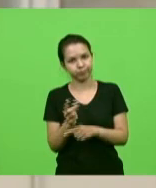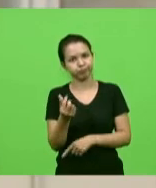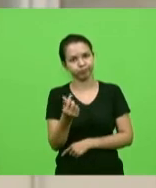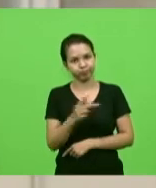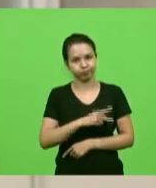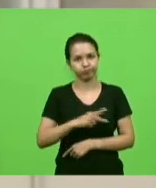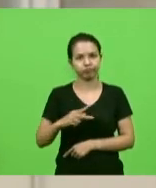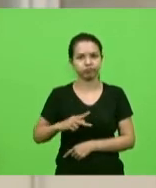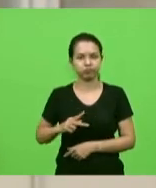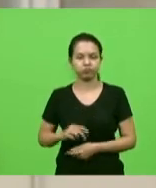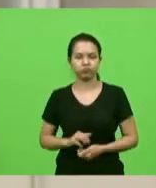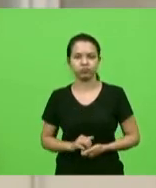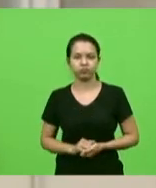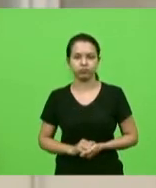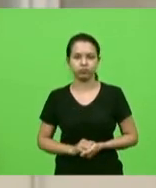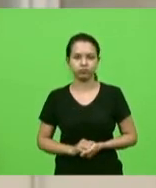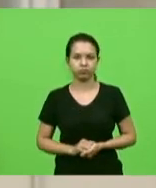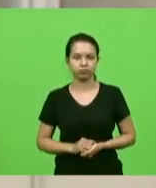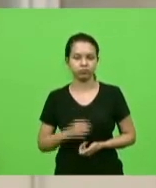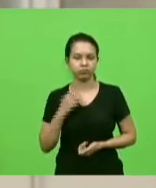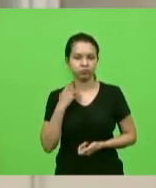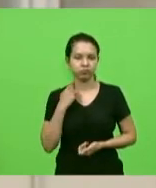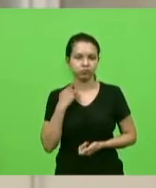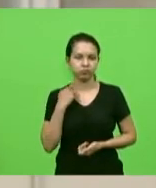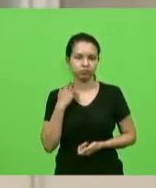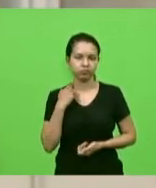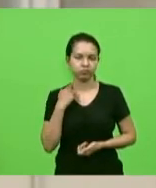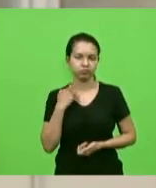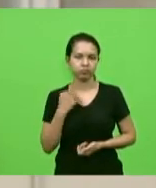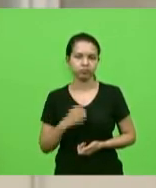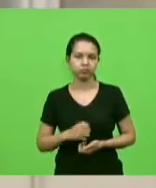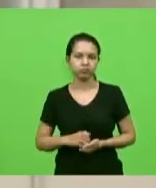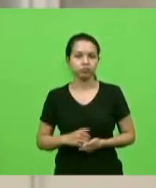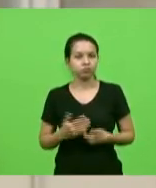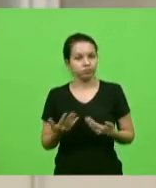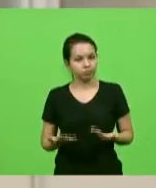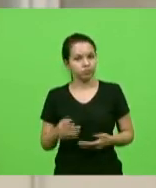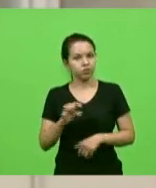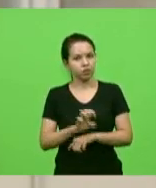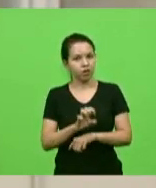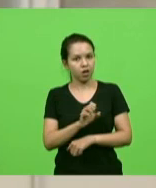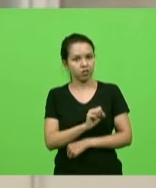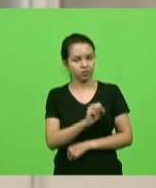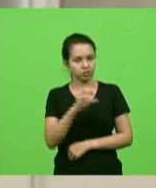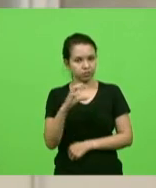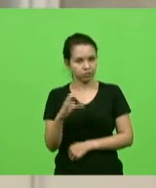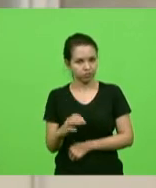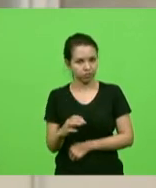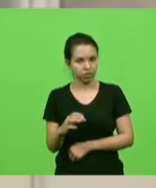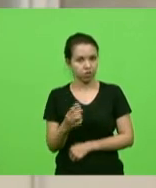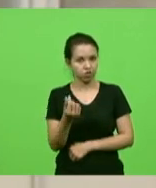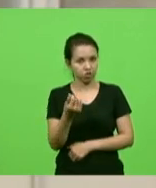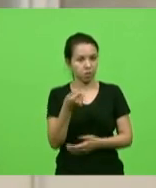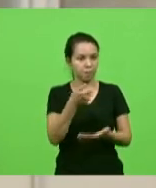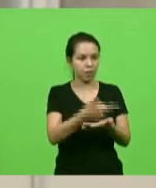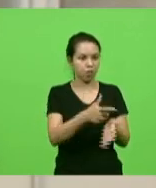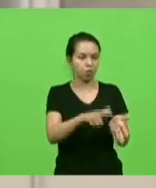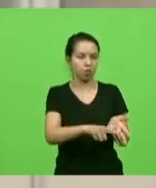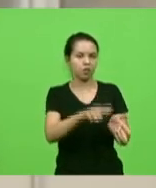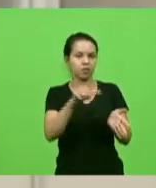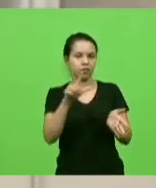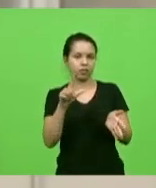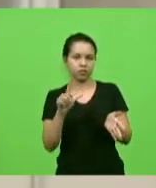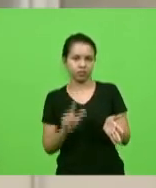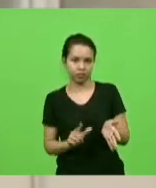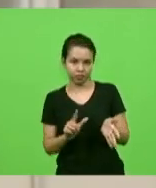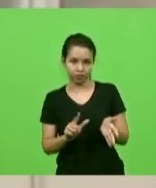erário público é em suma o Estado de Santa Catarina em pagamento antecipado e